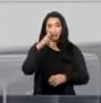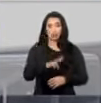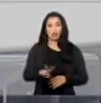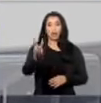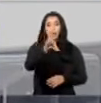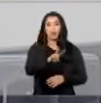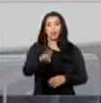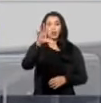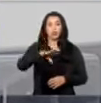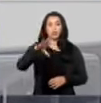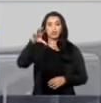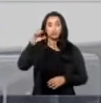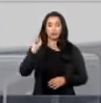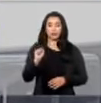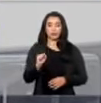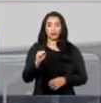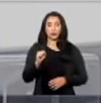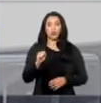políticas públicas.